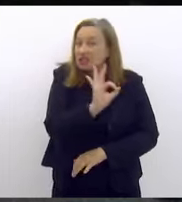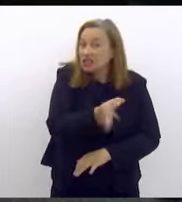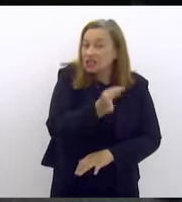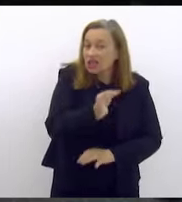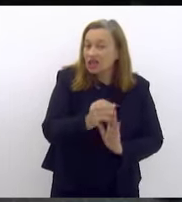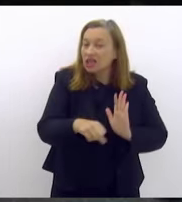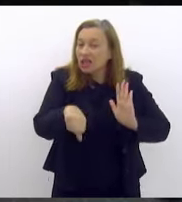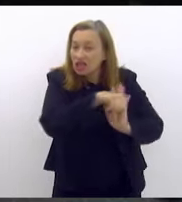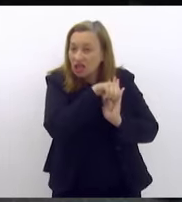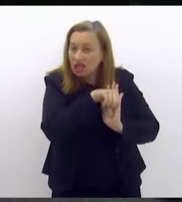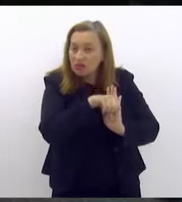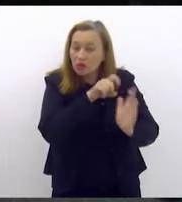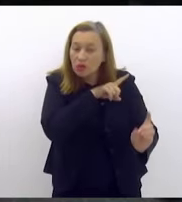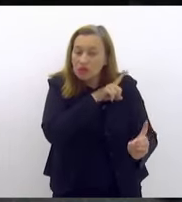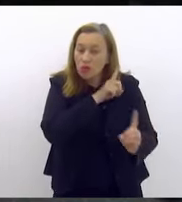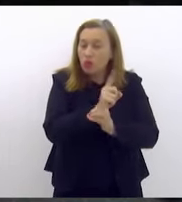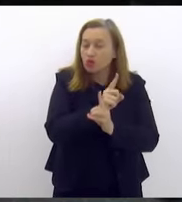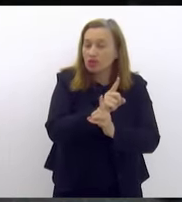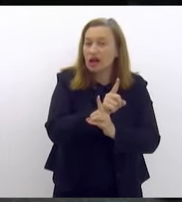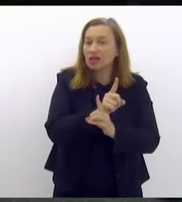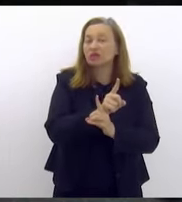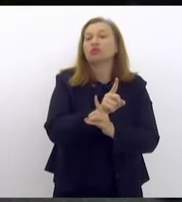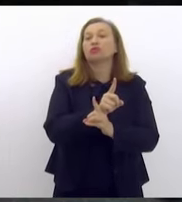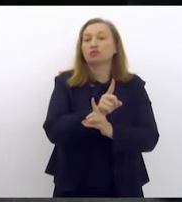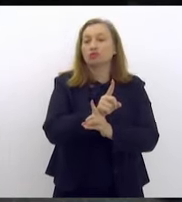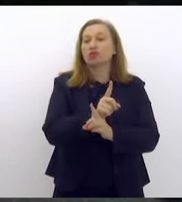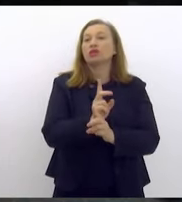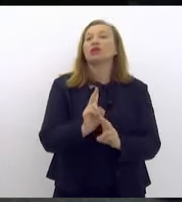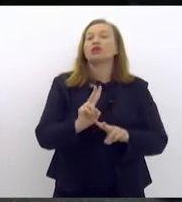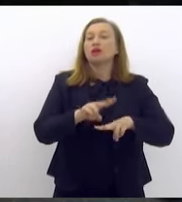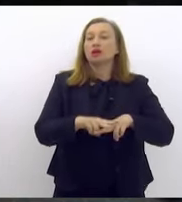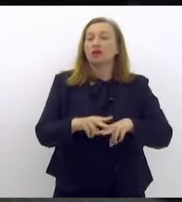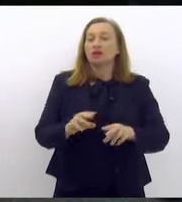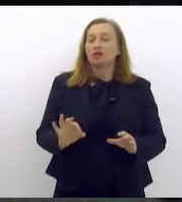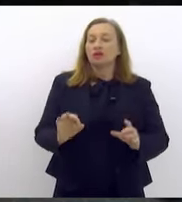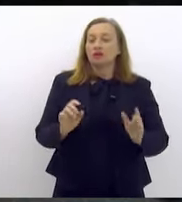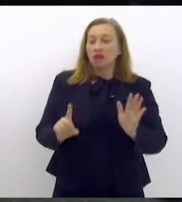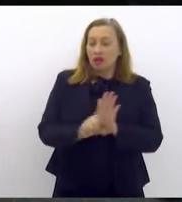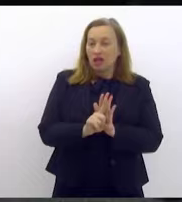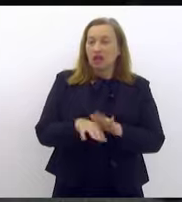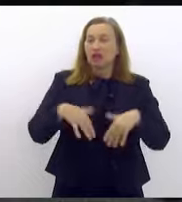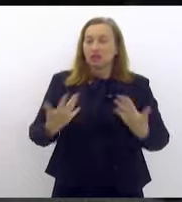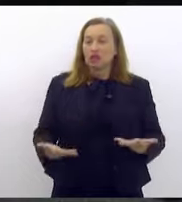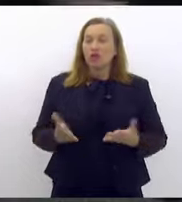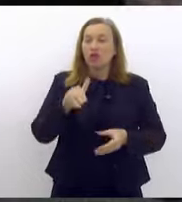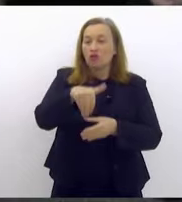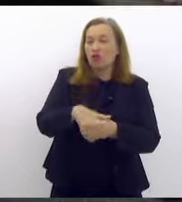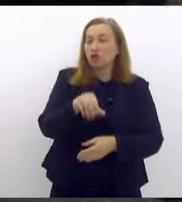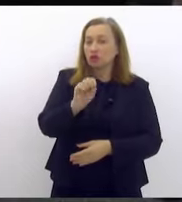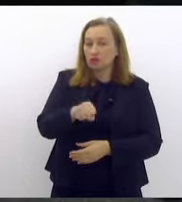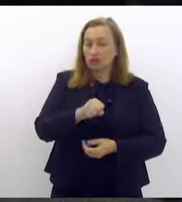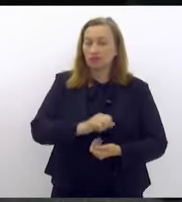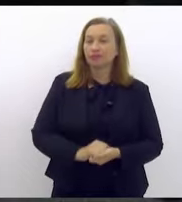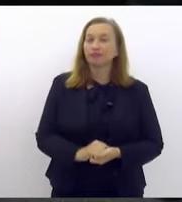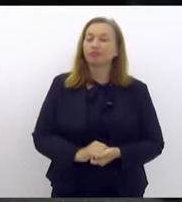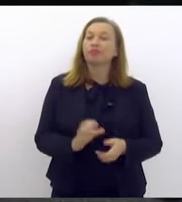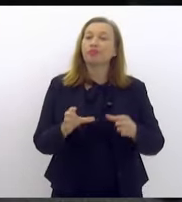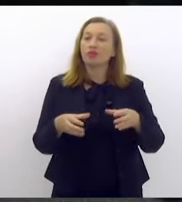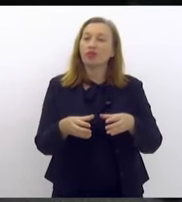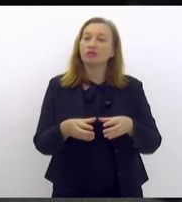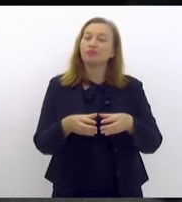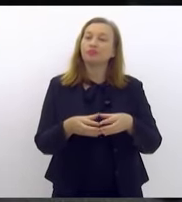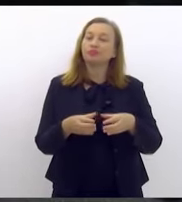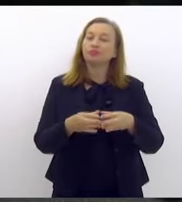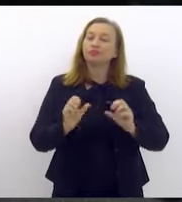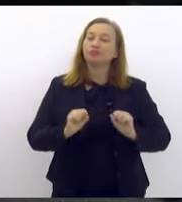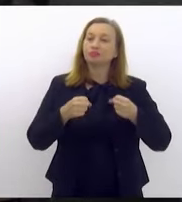crimes sejam descobertos e coibidos na forma da lei. Então, fica aqui o voto favorável da Comissão de Defesa